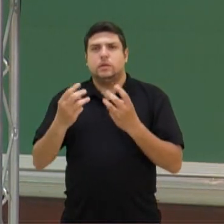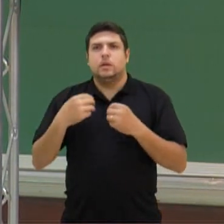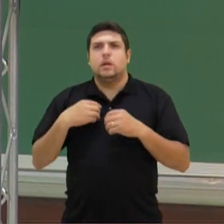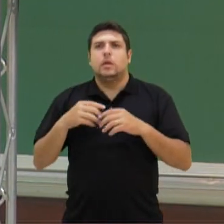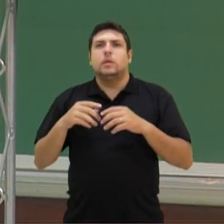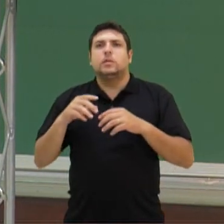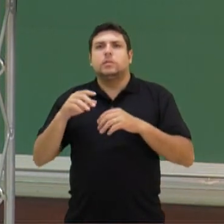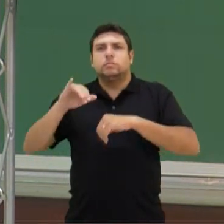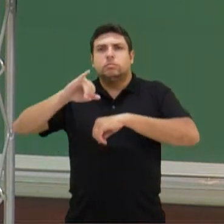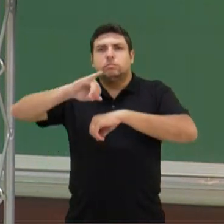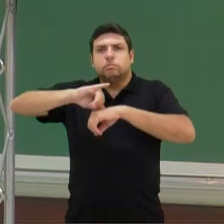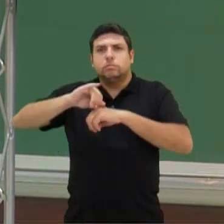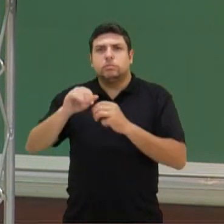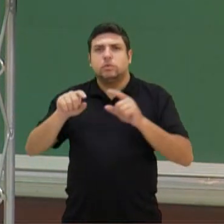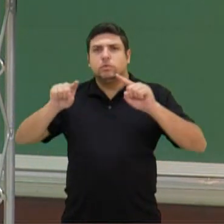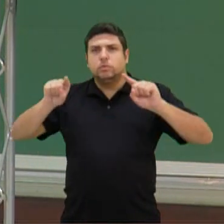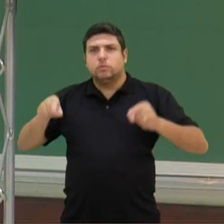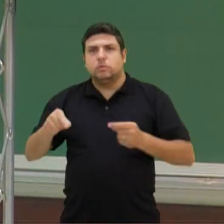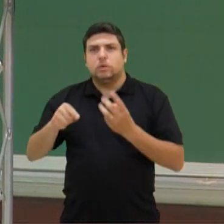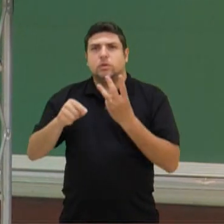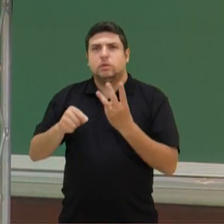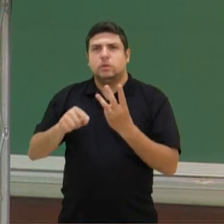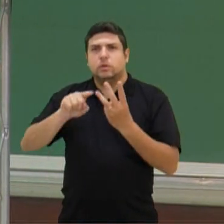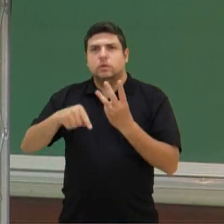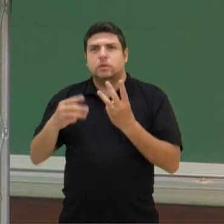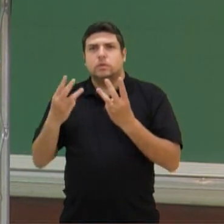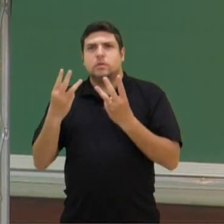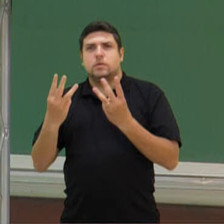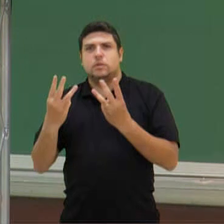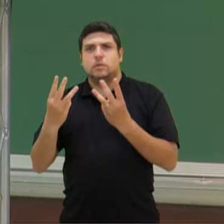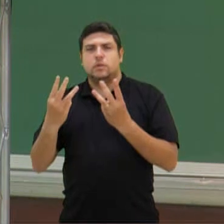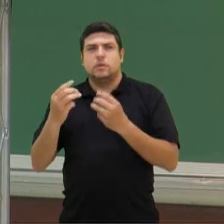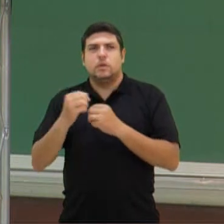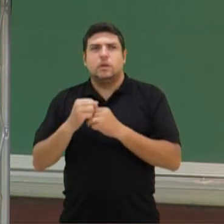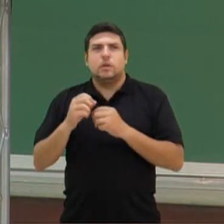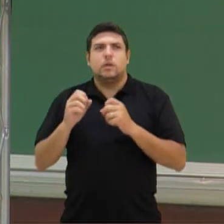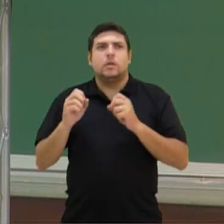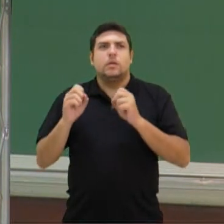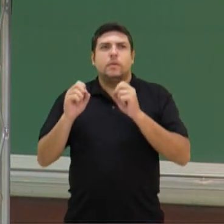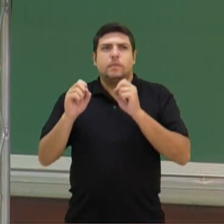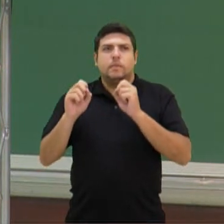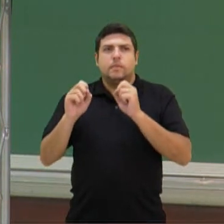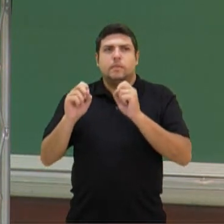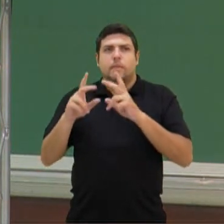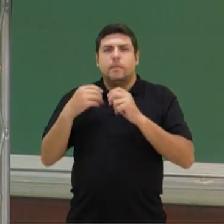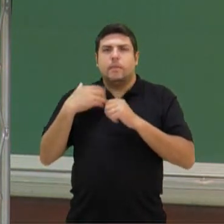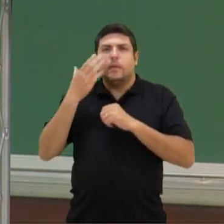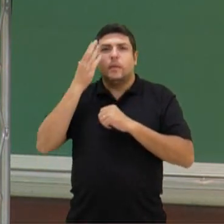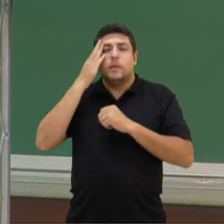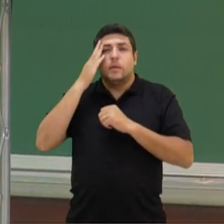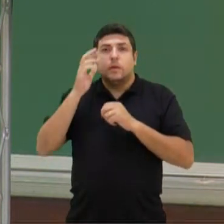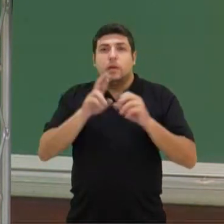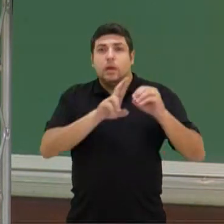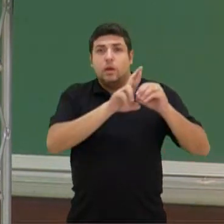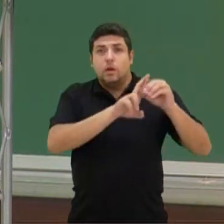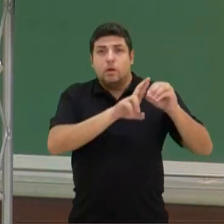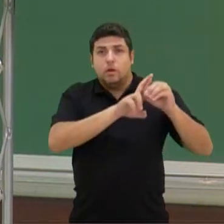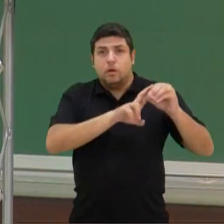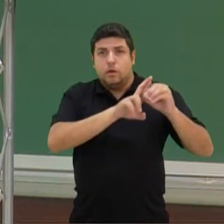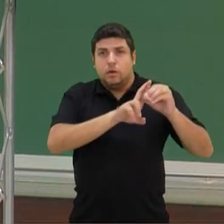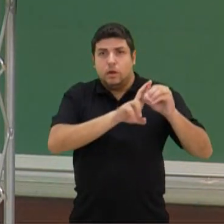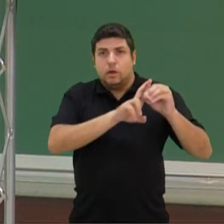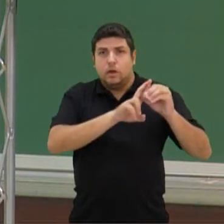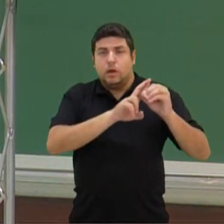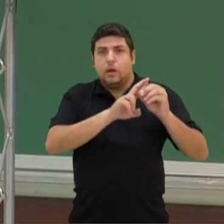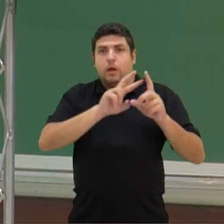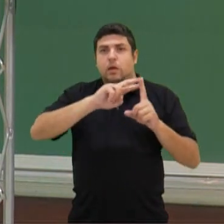3 e 3, que é a origem. Né? Eu tenho que o O quadrado dele é 25, logo o raio é